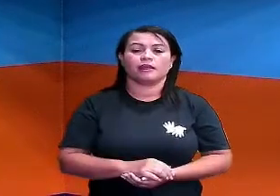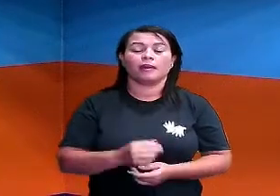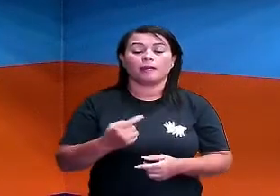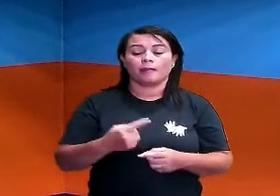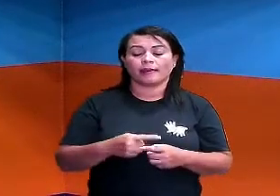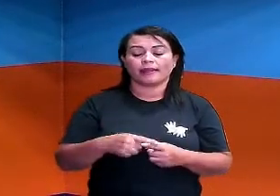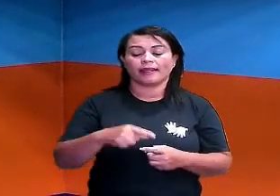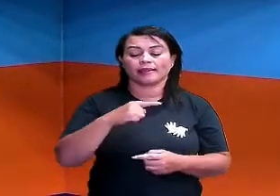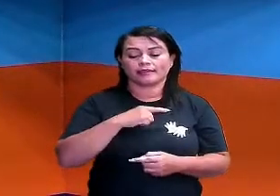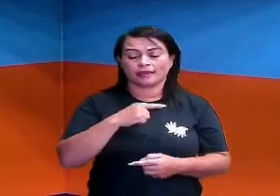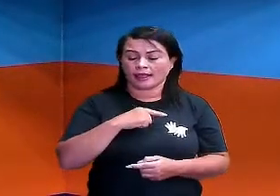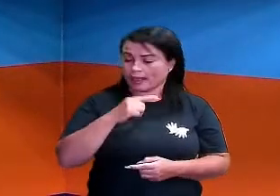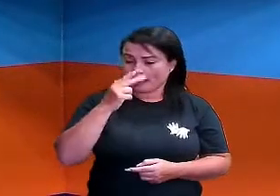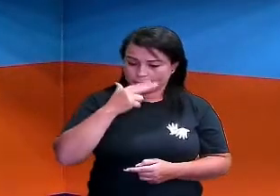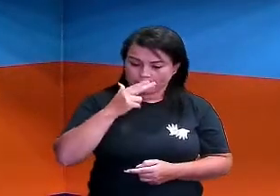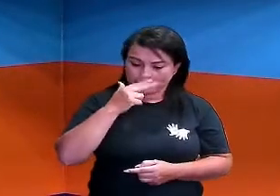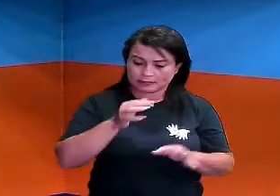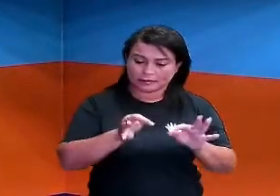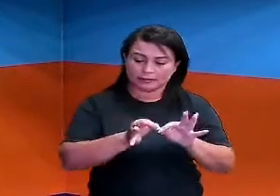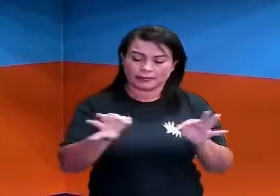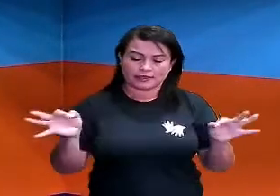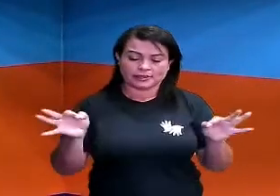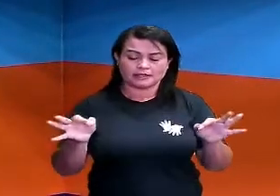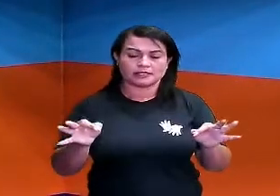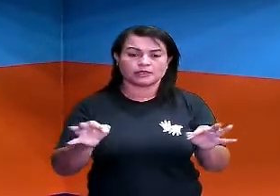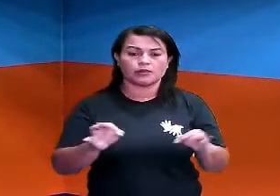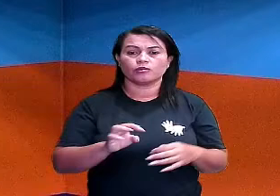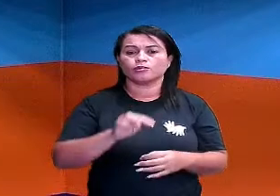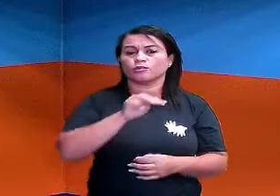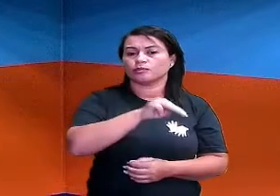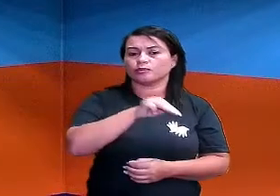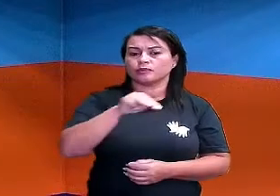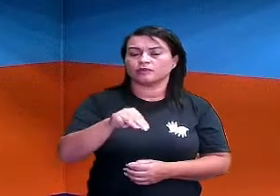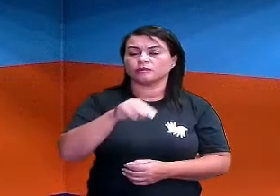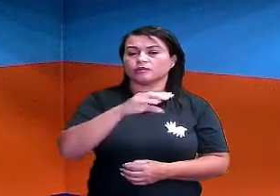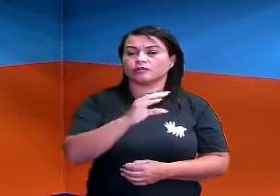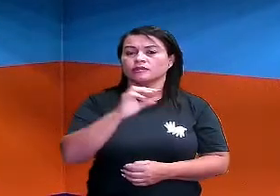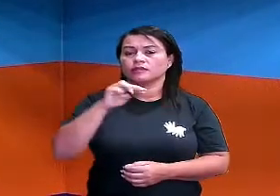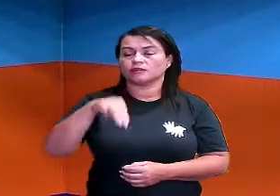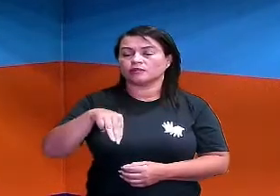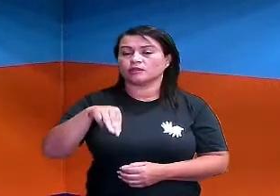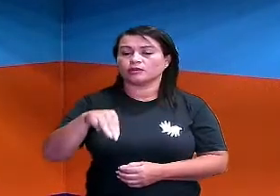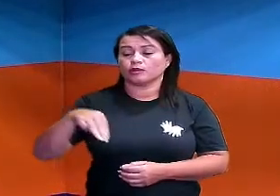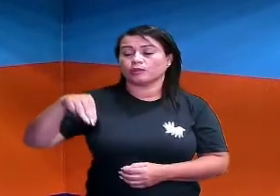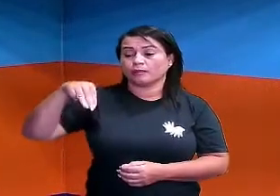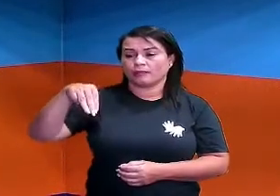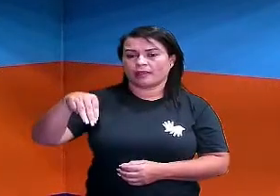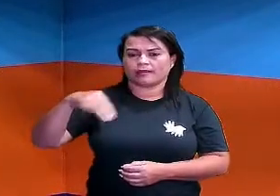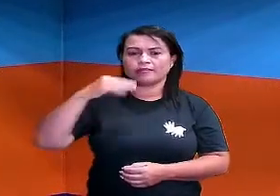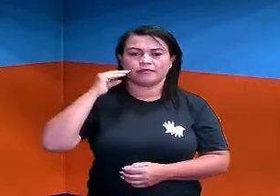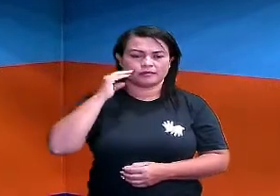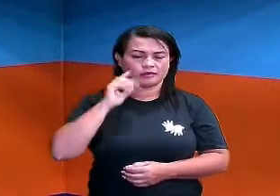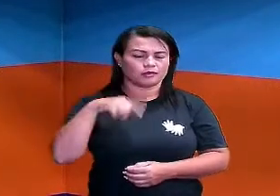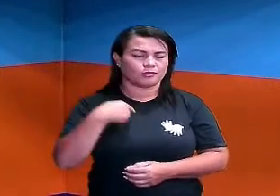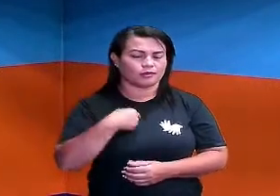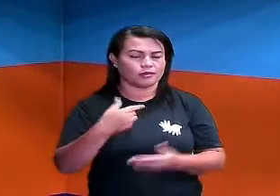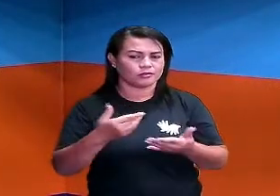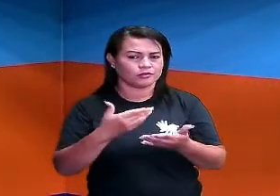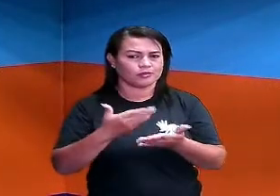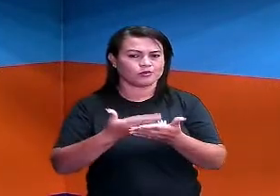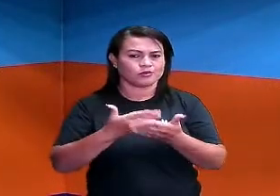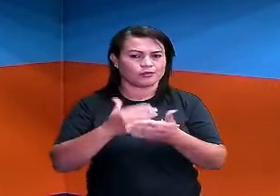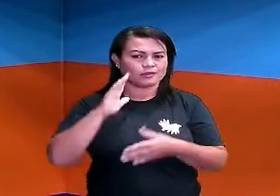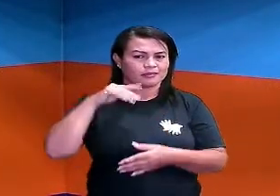eles têm a mesma medição, tá? 1 milímetro, 1 centímetro e 1 metro, que é o que a gente vai estudar um pouquinho mais na